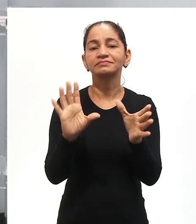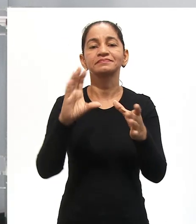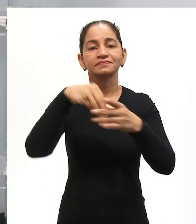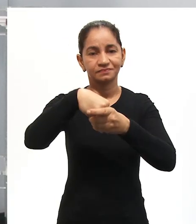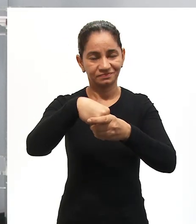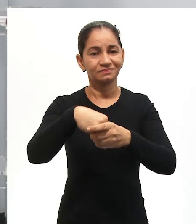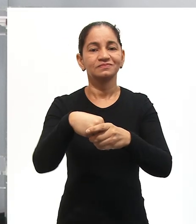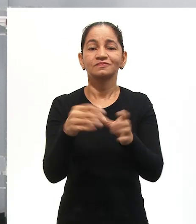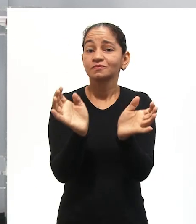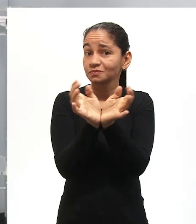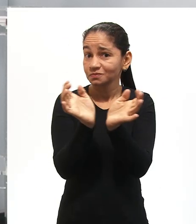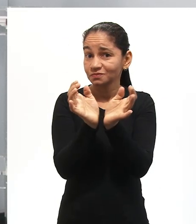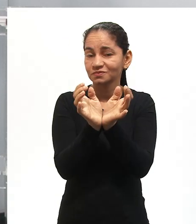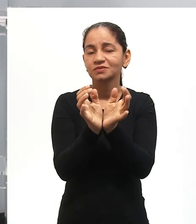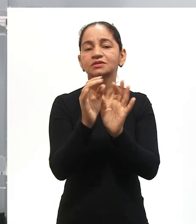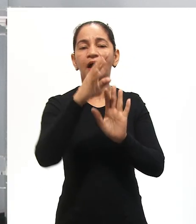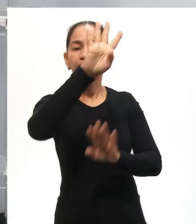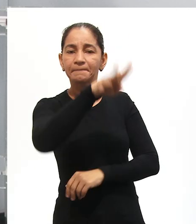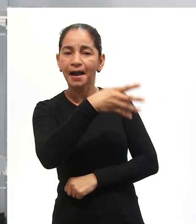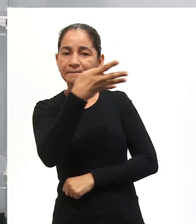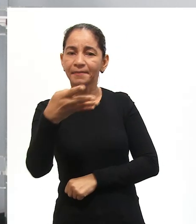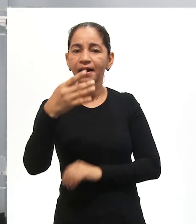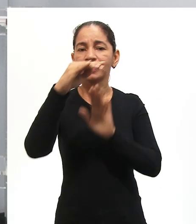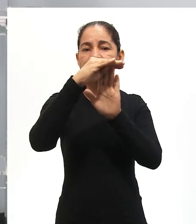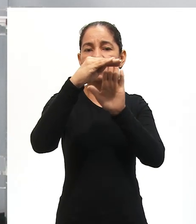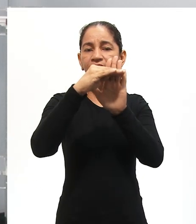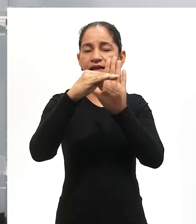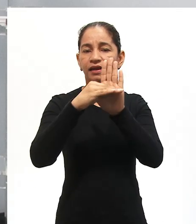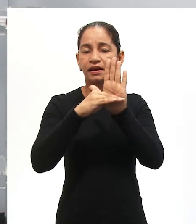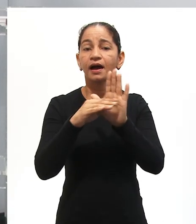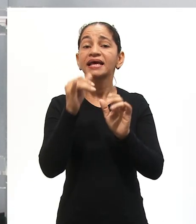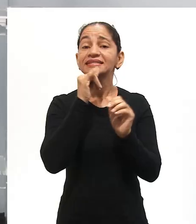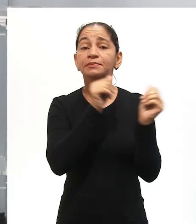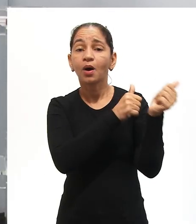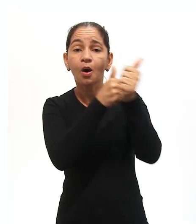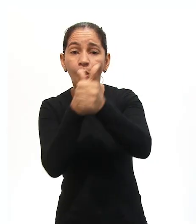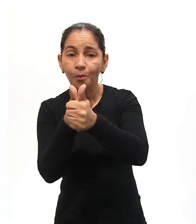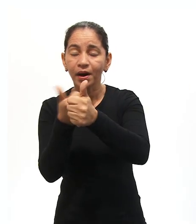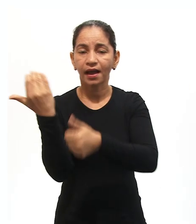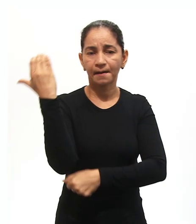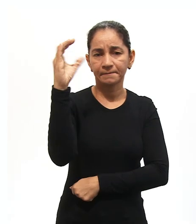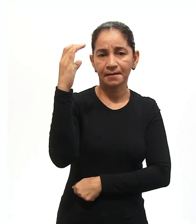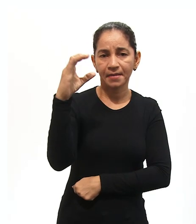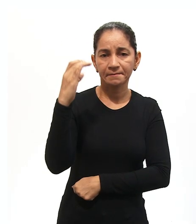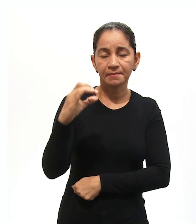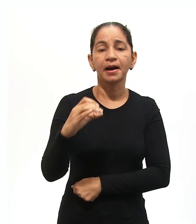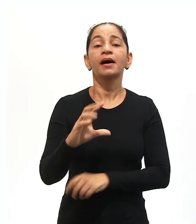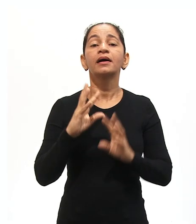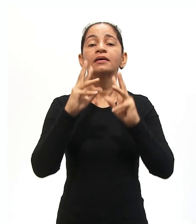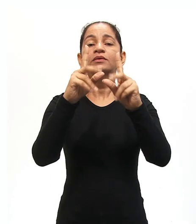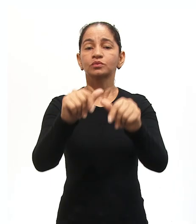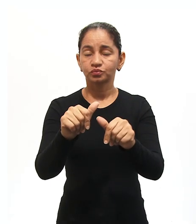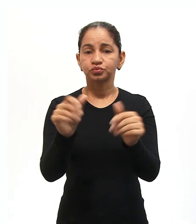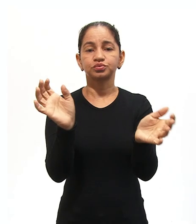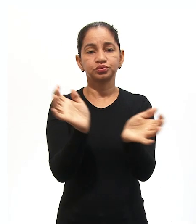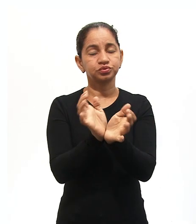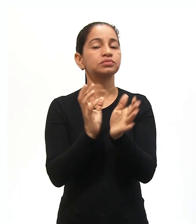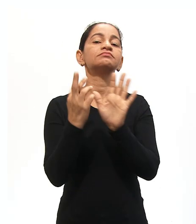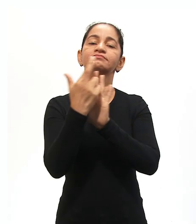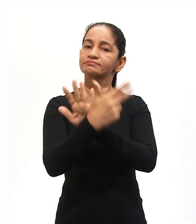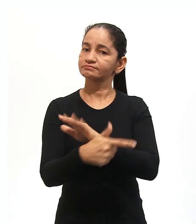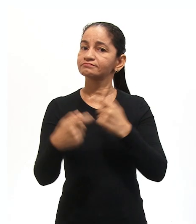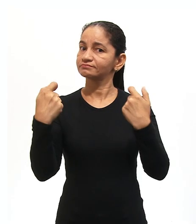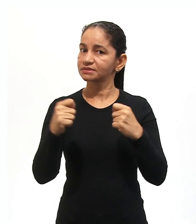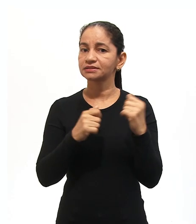fazer os cronogramas, as postagens devidas. Então, a gente precisa de uma equipe multidisciplinar para